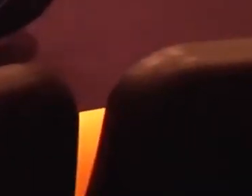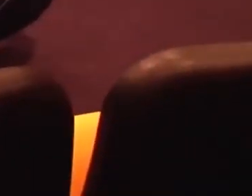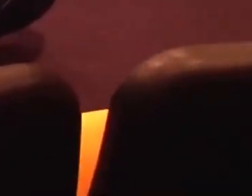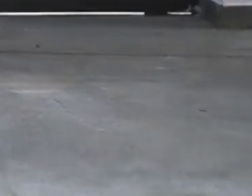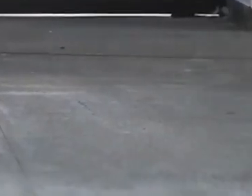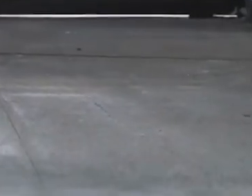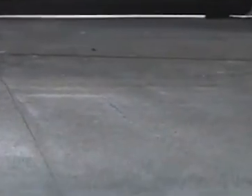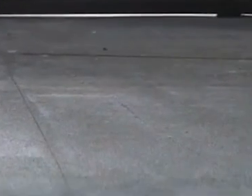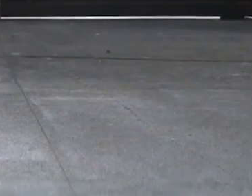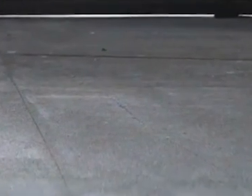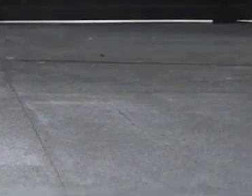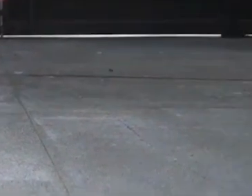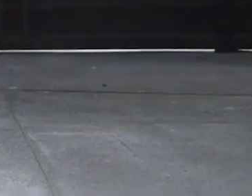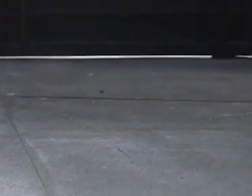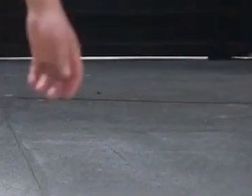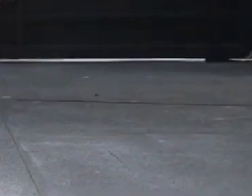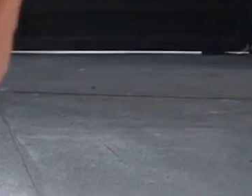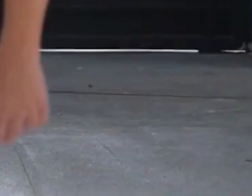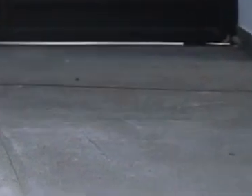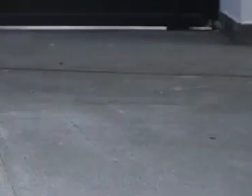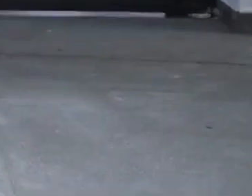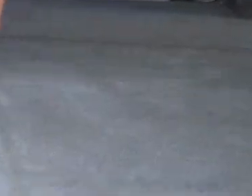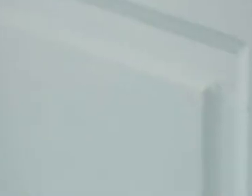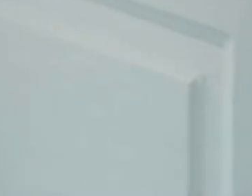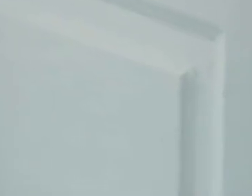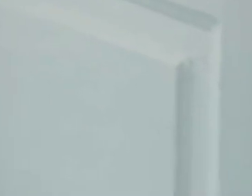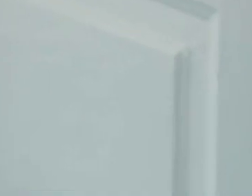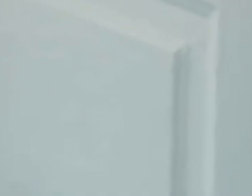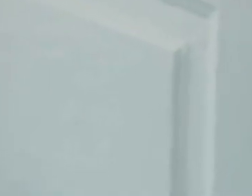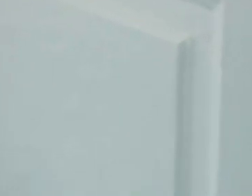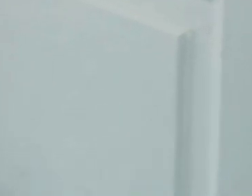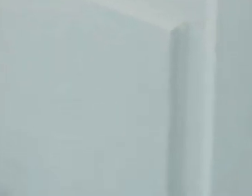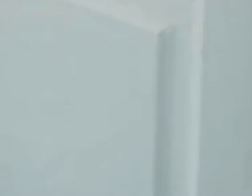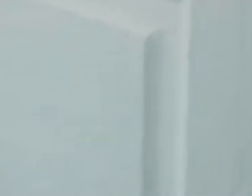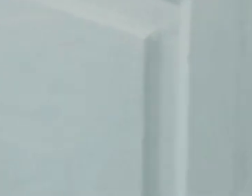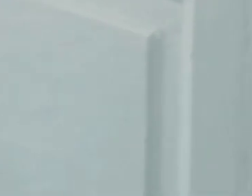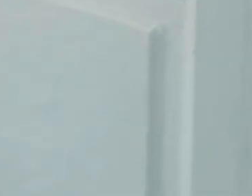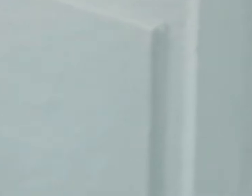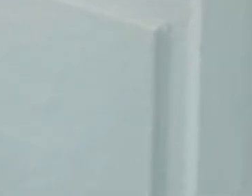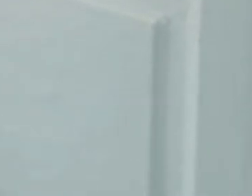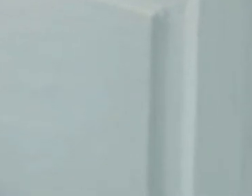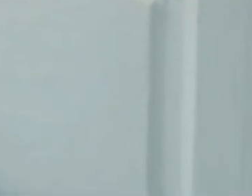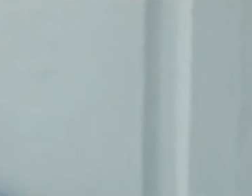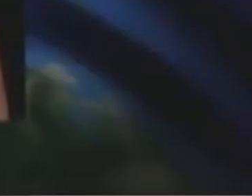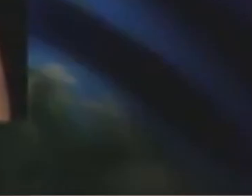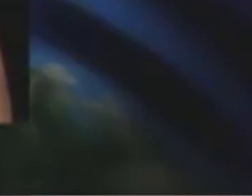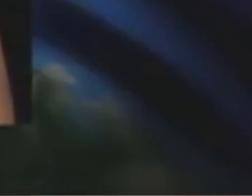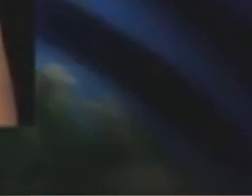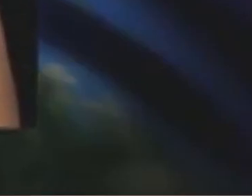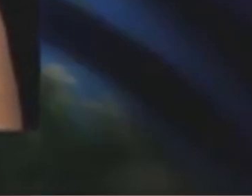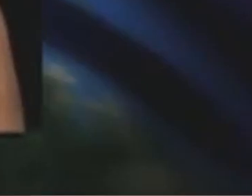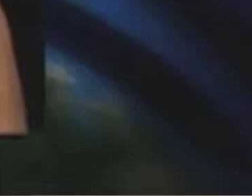condição caracterizada pela deficiência do crescimento, causada por uma deficiência hormonal ou por doença óssea